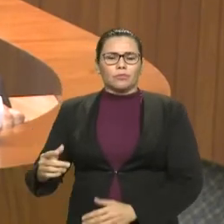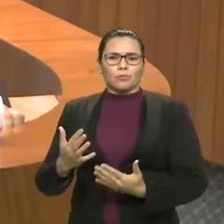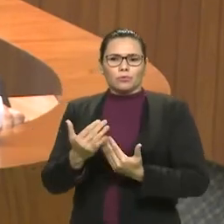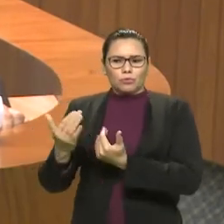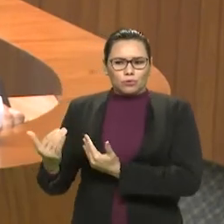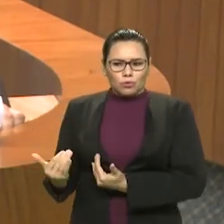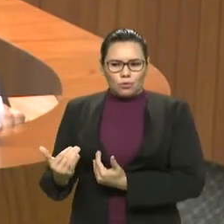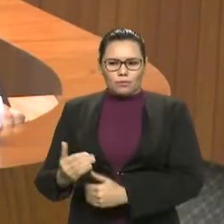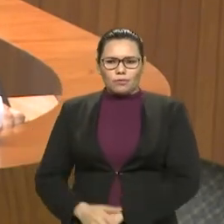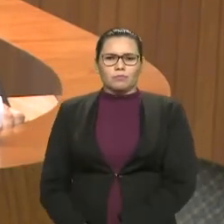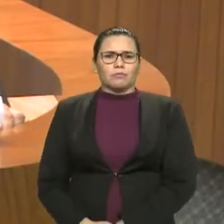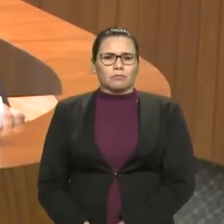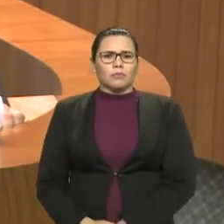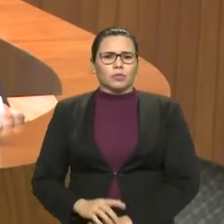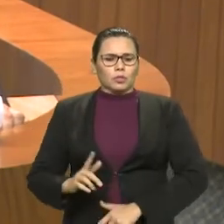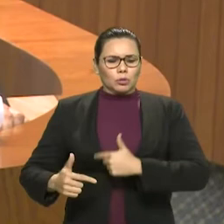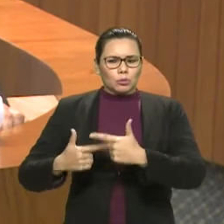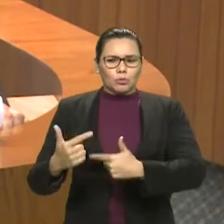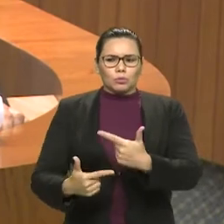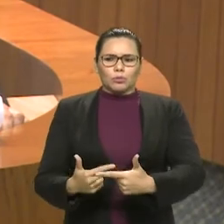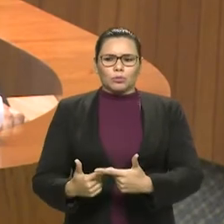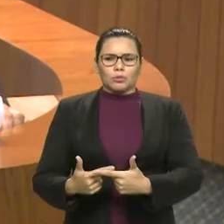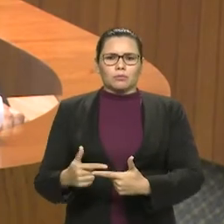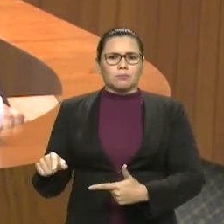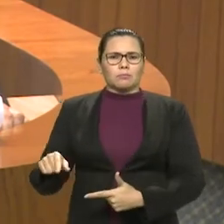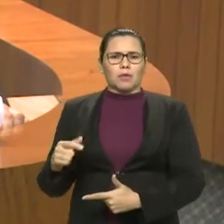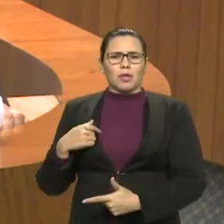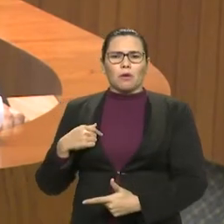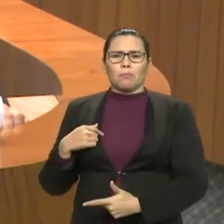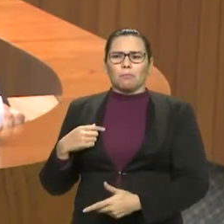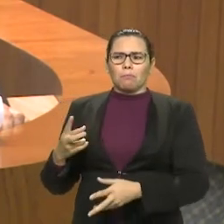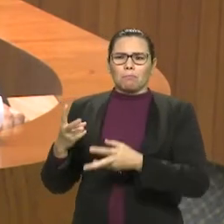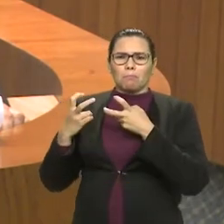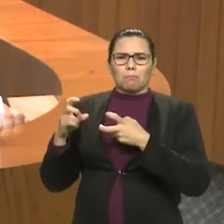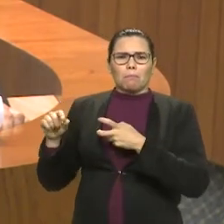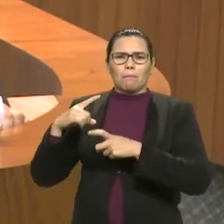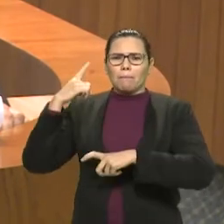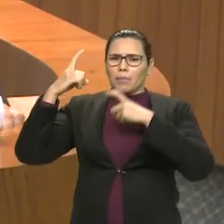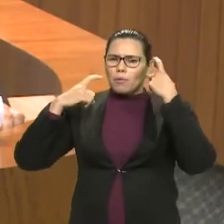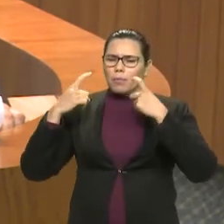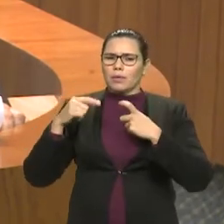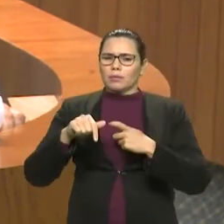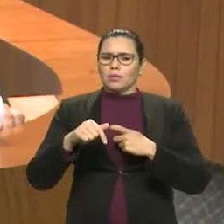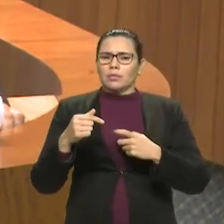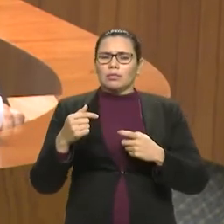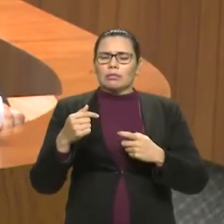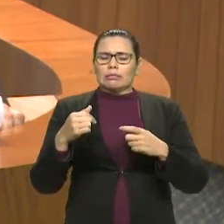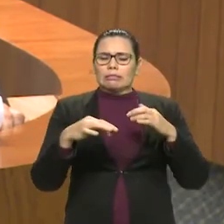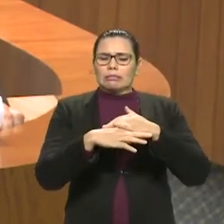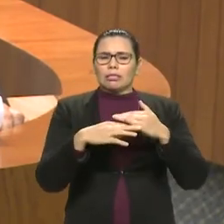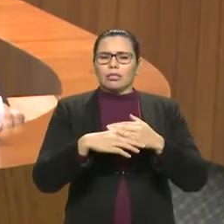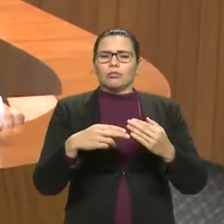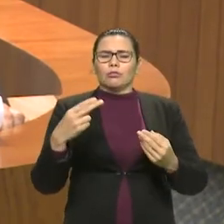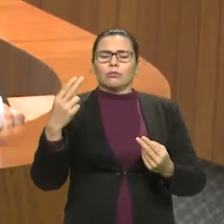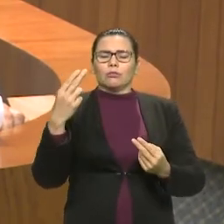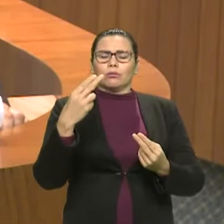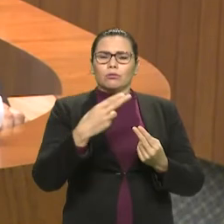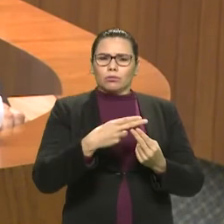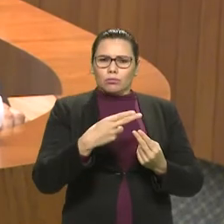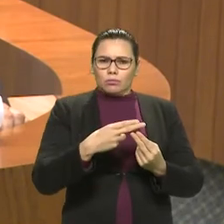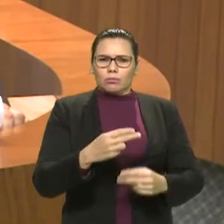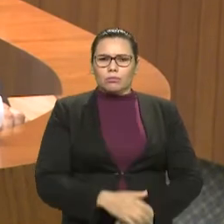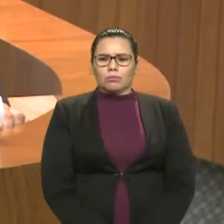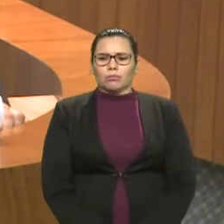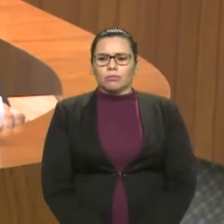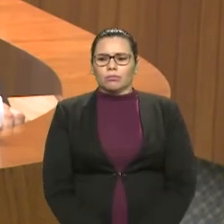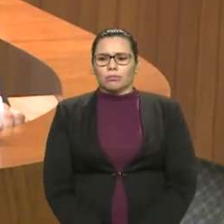um lutador também uma pessoa que eu vi ali preocupado com a cidade de Timon com a mudança que realmente a população